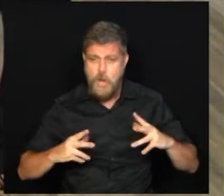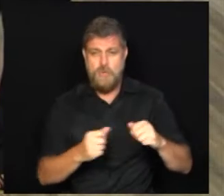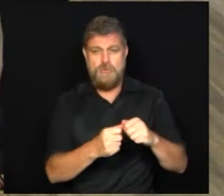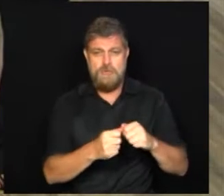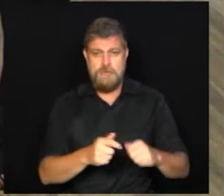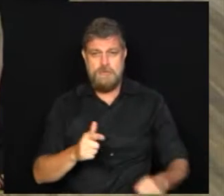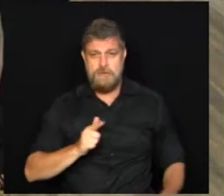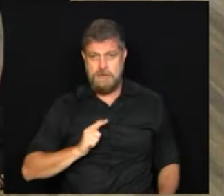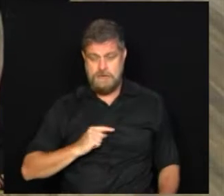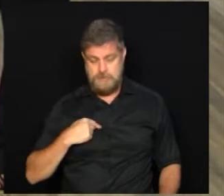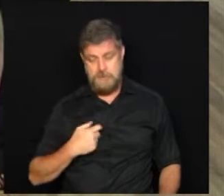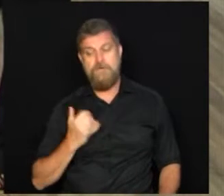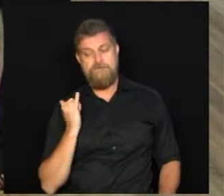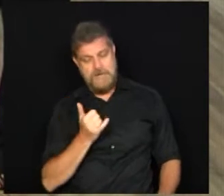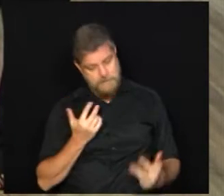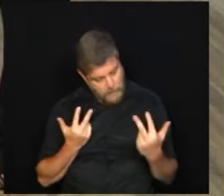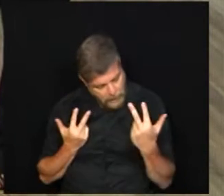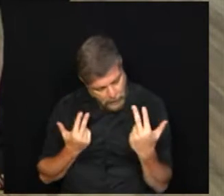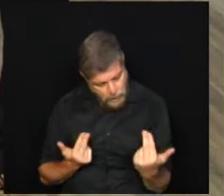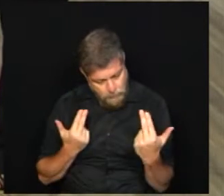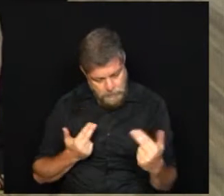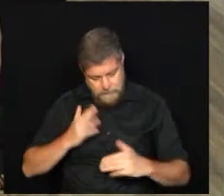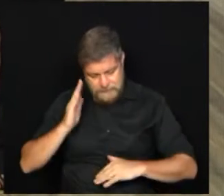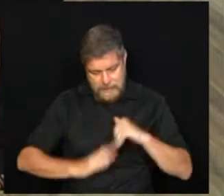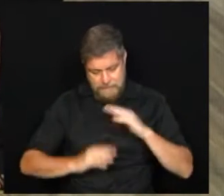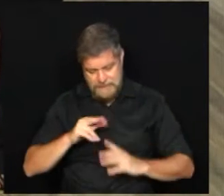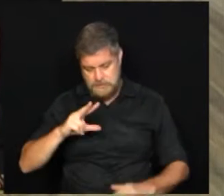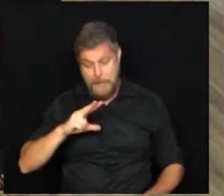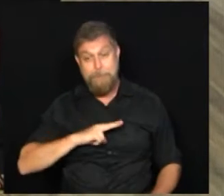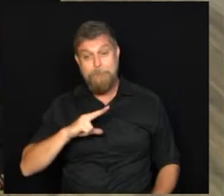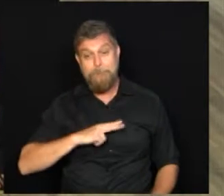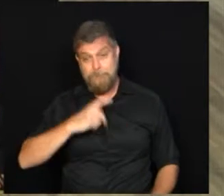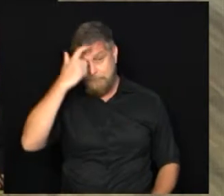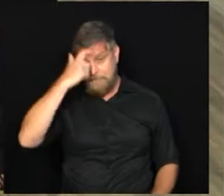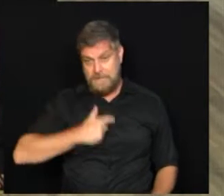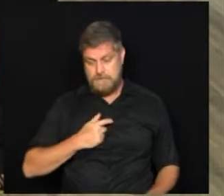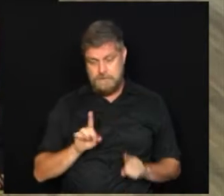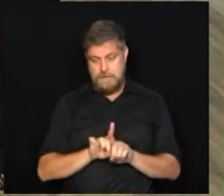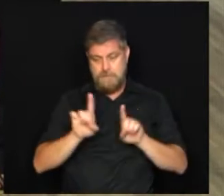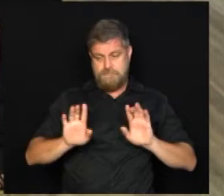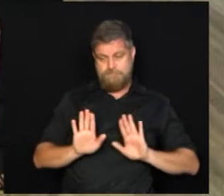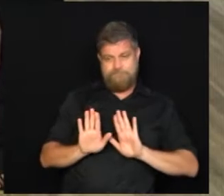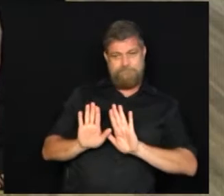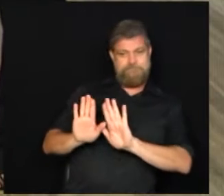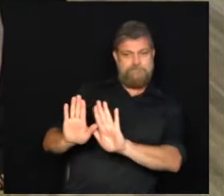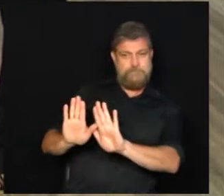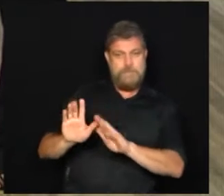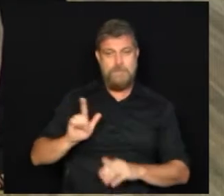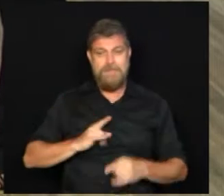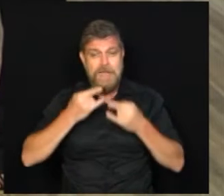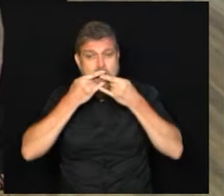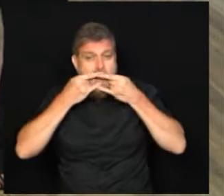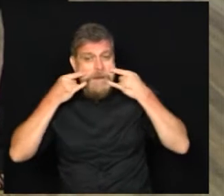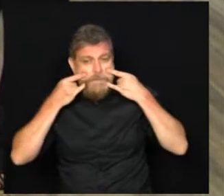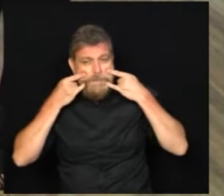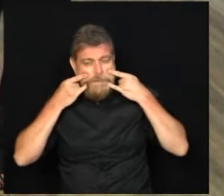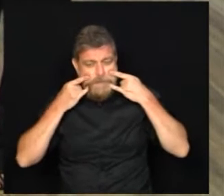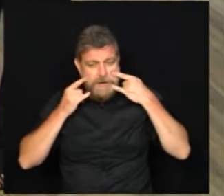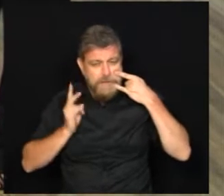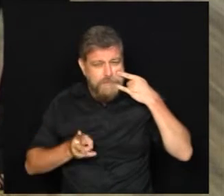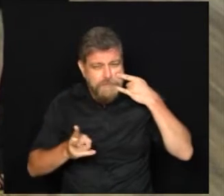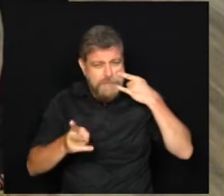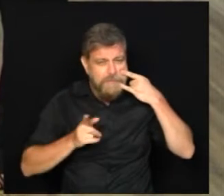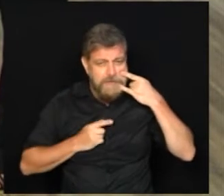intensificar o que nós estamos dizendo aqui as ações pessoais de distanciamento social uso de máscara